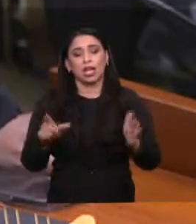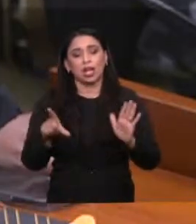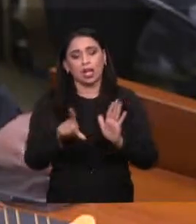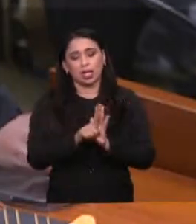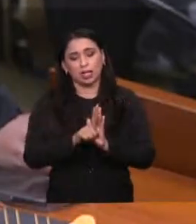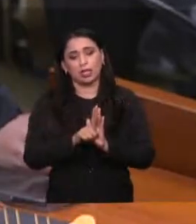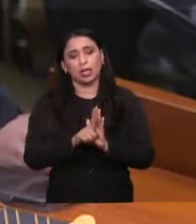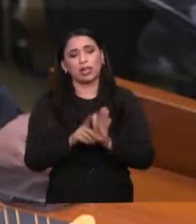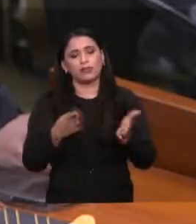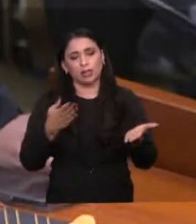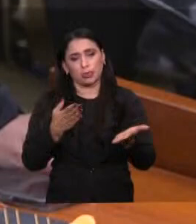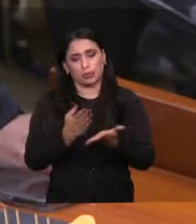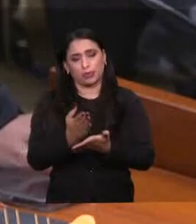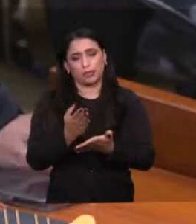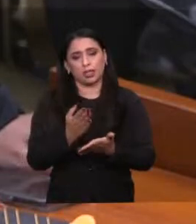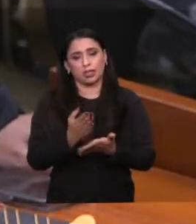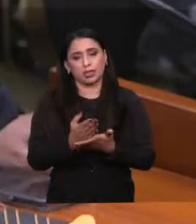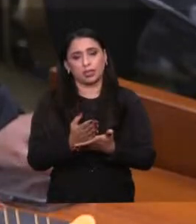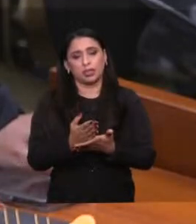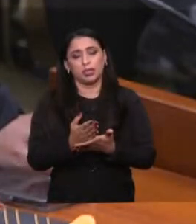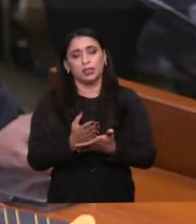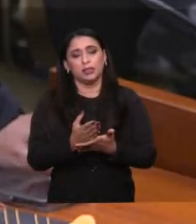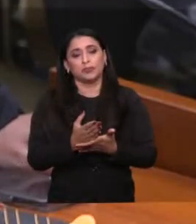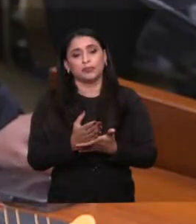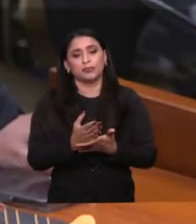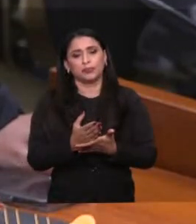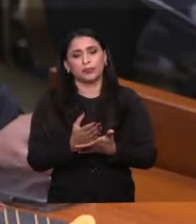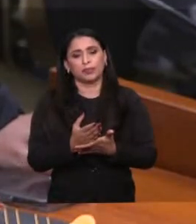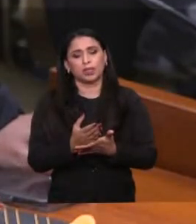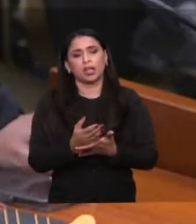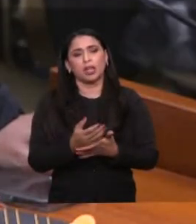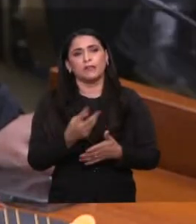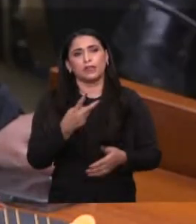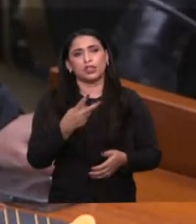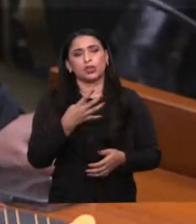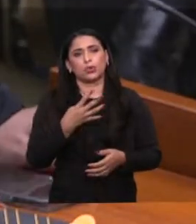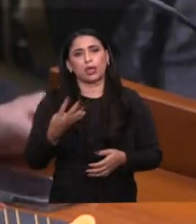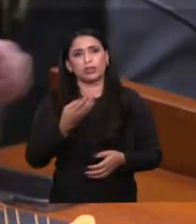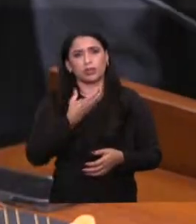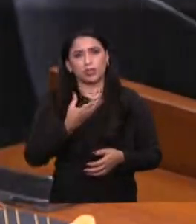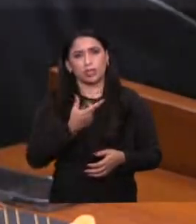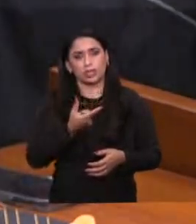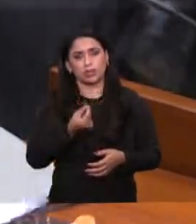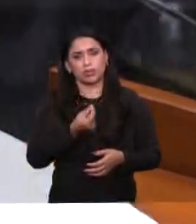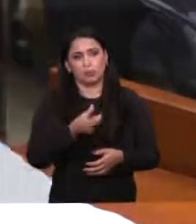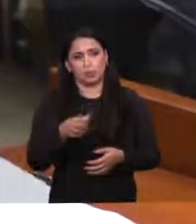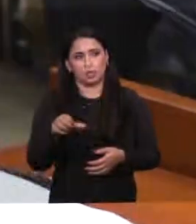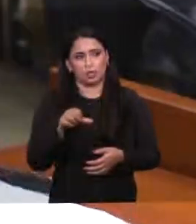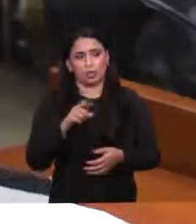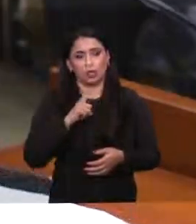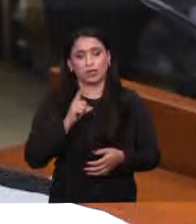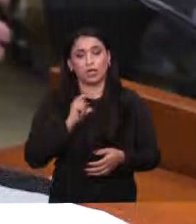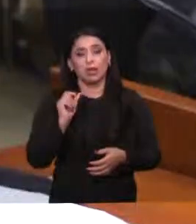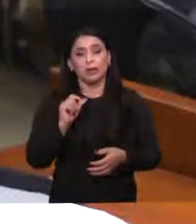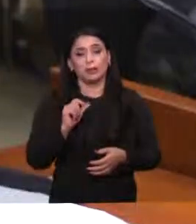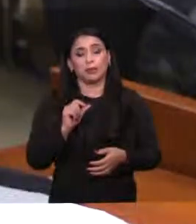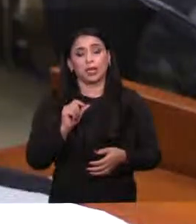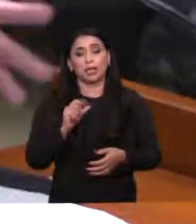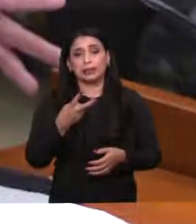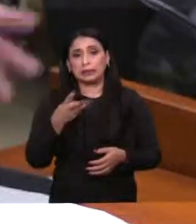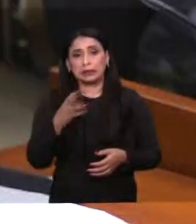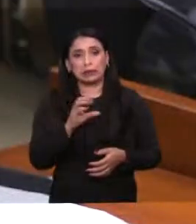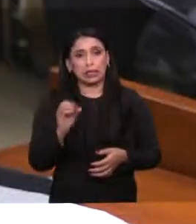foi aprovada no apagar das luzes, 24 de dezembro de 2019, e para entrar em vigor 30